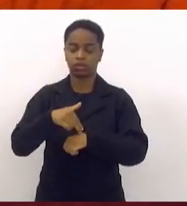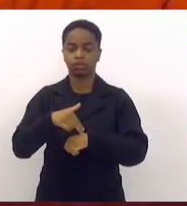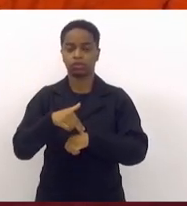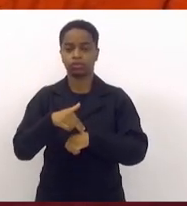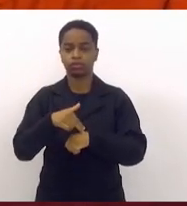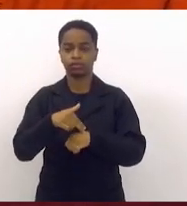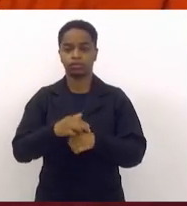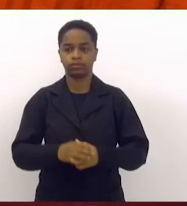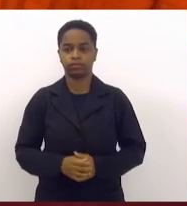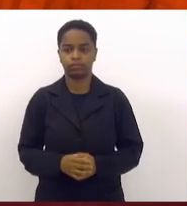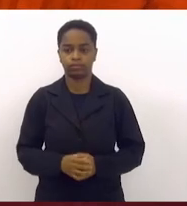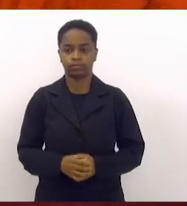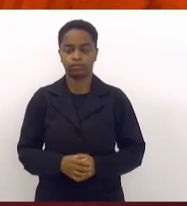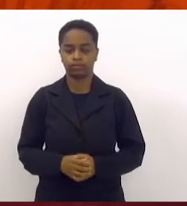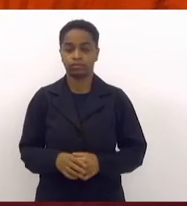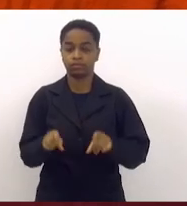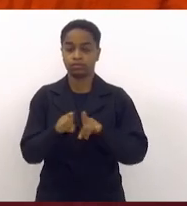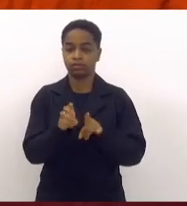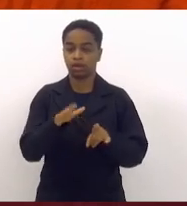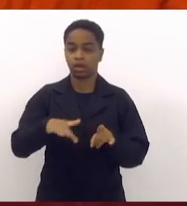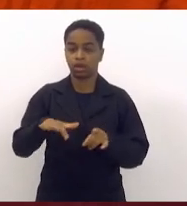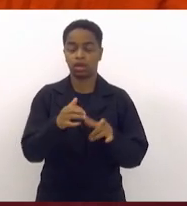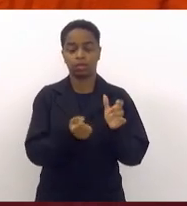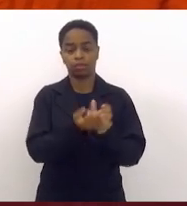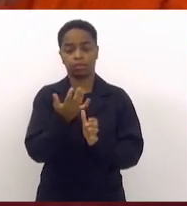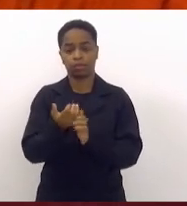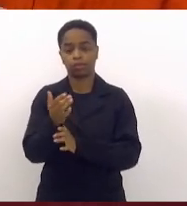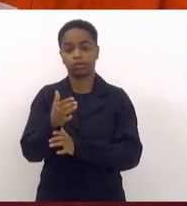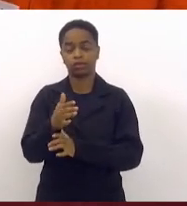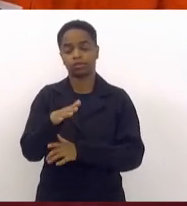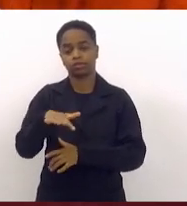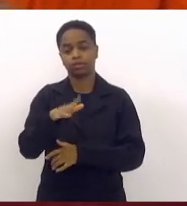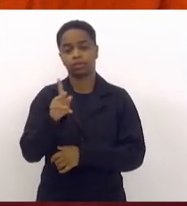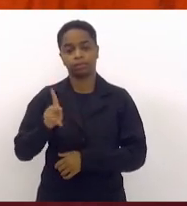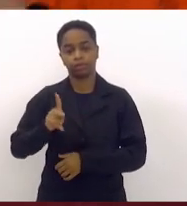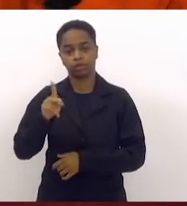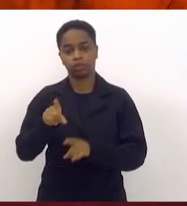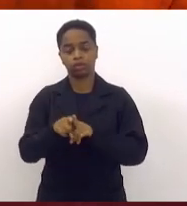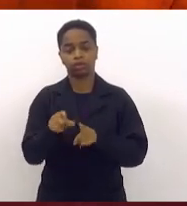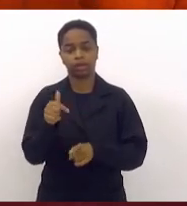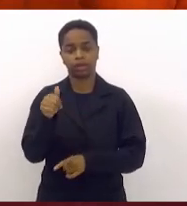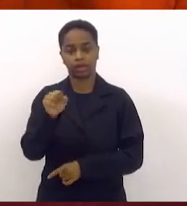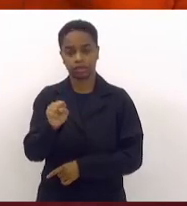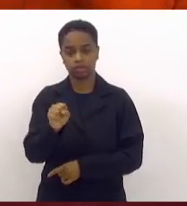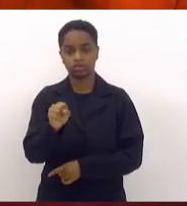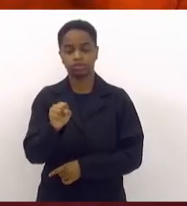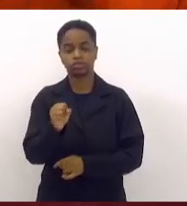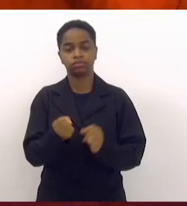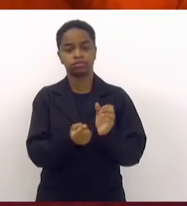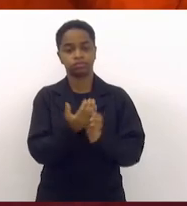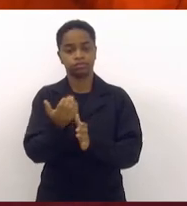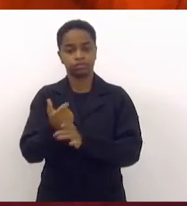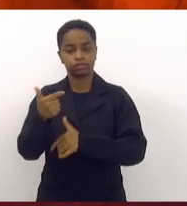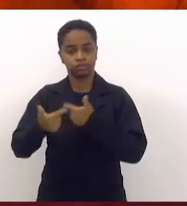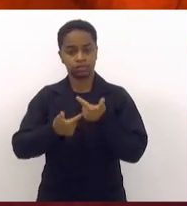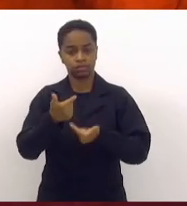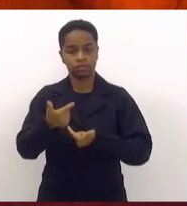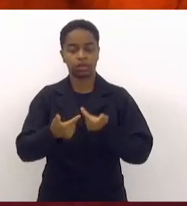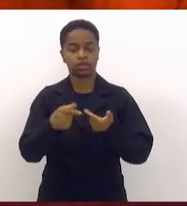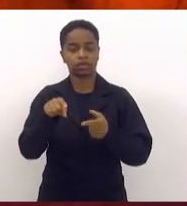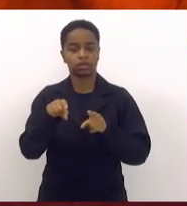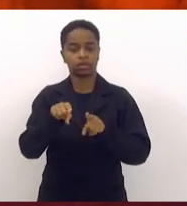Feng a cadeia produtiva do setor de petróleo e gás trazendo geração de emprego e renda aqui no